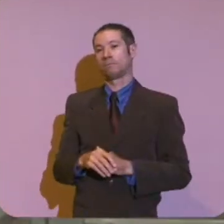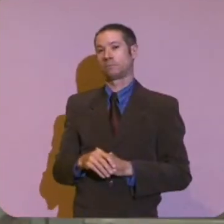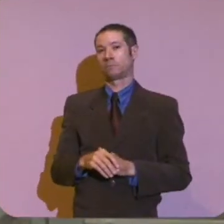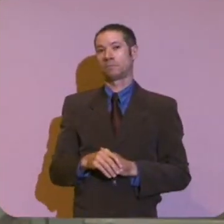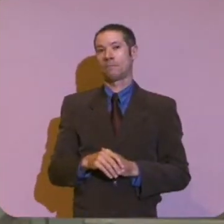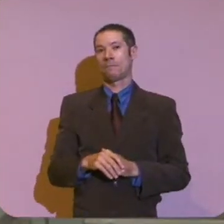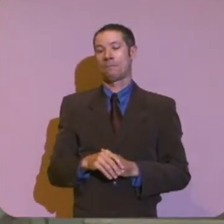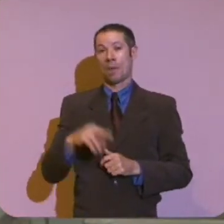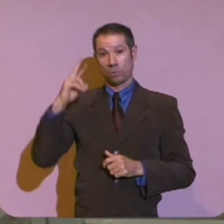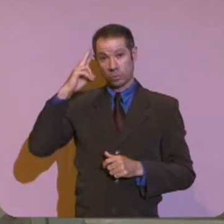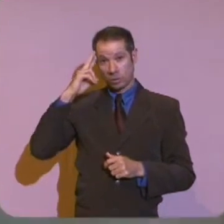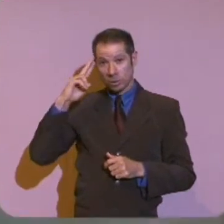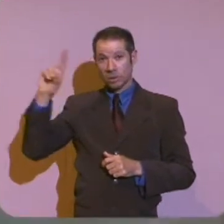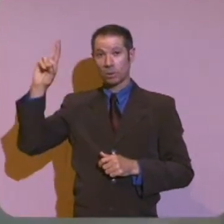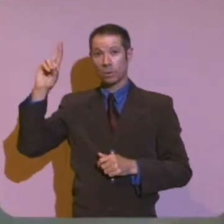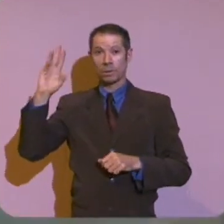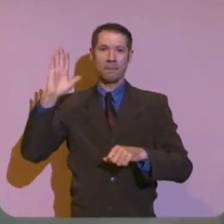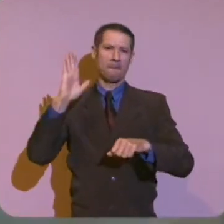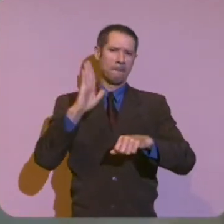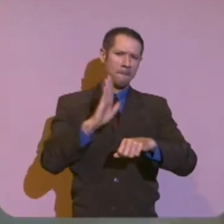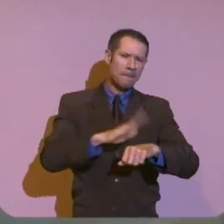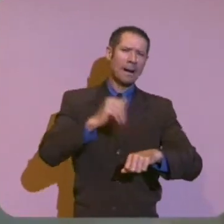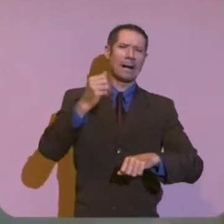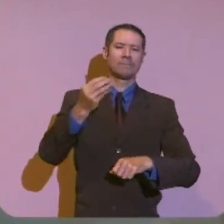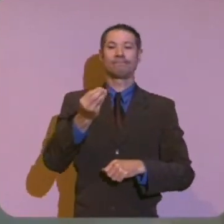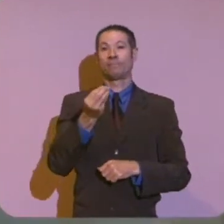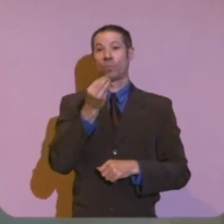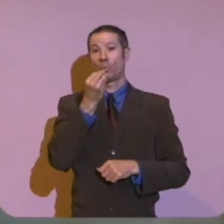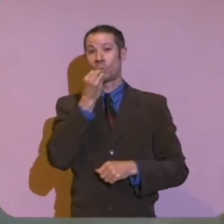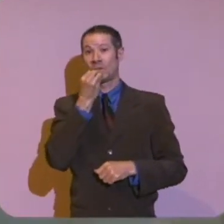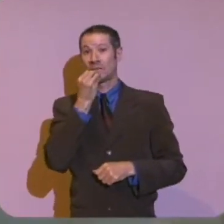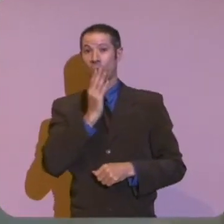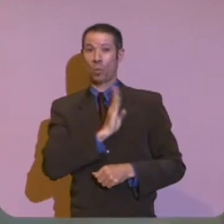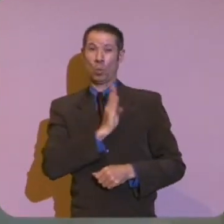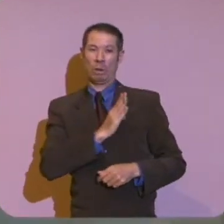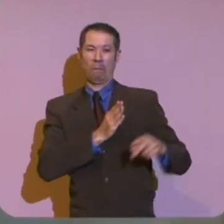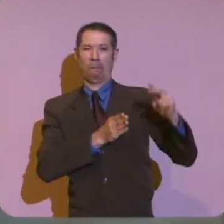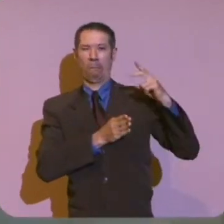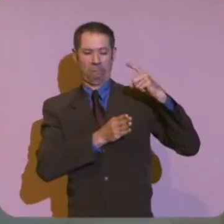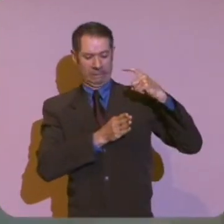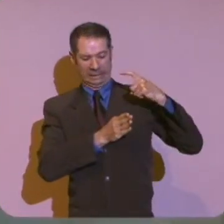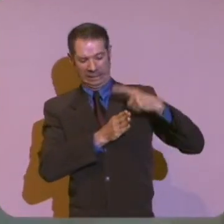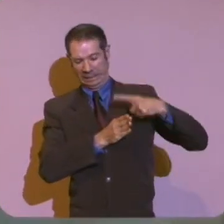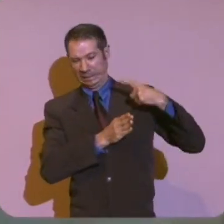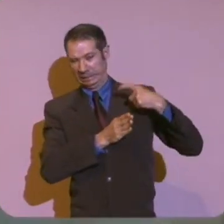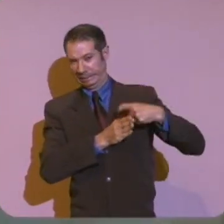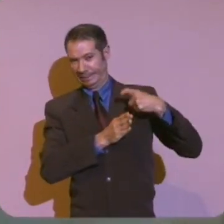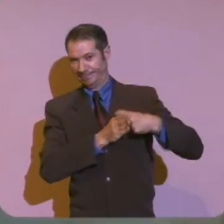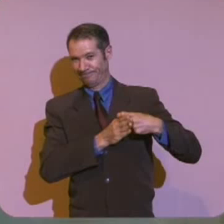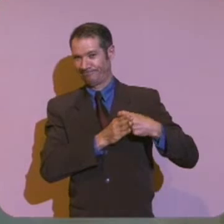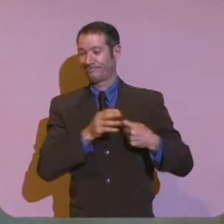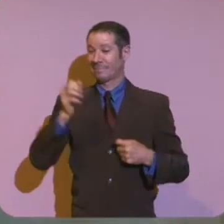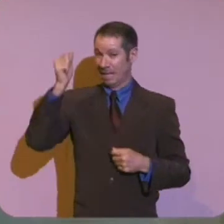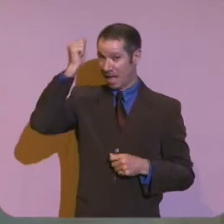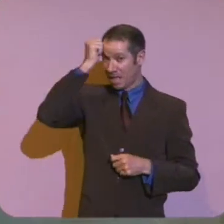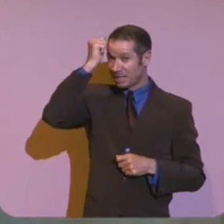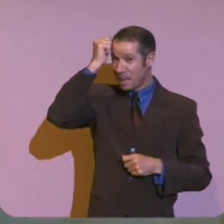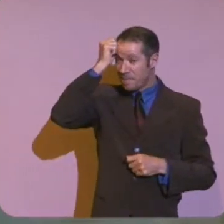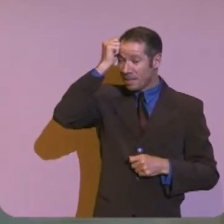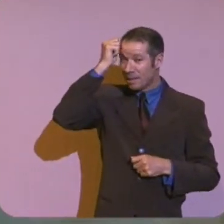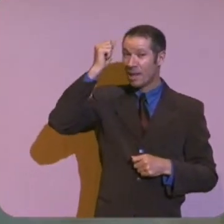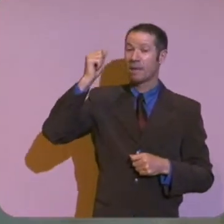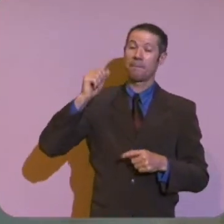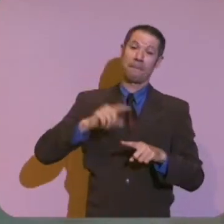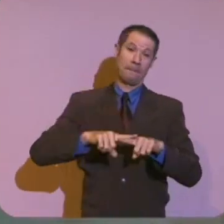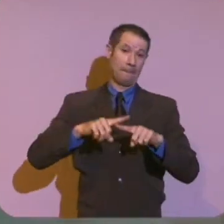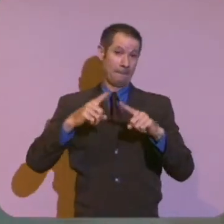mim, o Senhor estava dando mais uma oportunidade para um coração endurecido se arrepender.